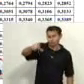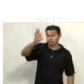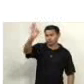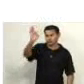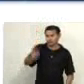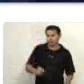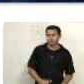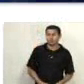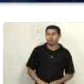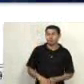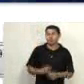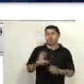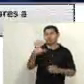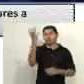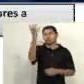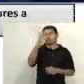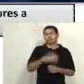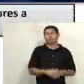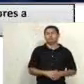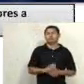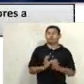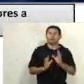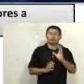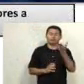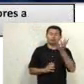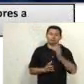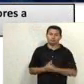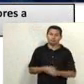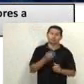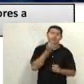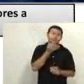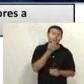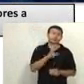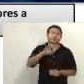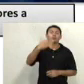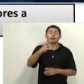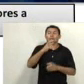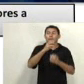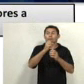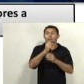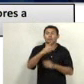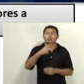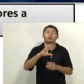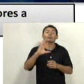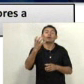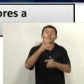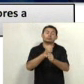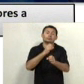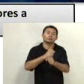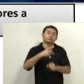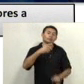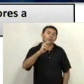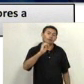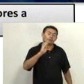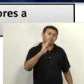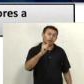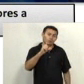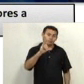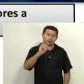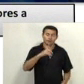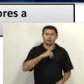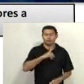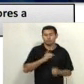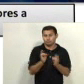23,89% desse evento ocorrer. Então, pessoal, qual que é a probabilidade em cima dessas vendas? Eu tenho